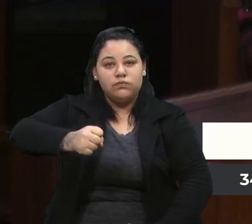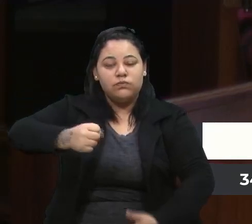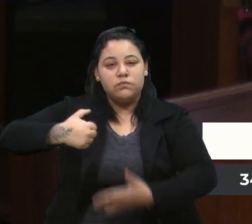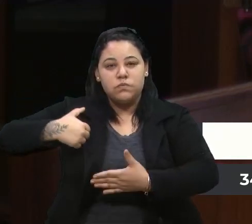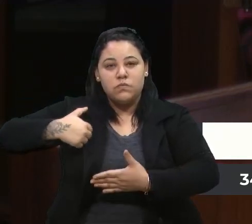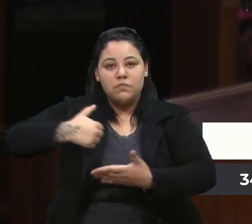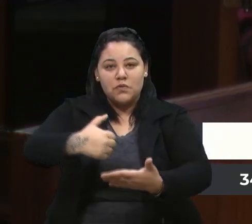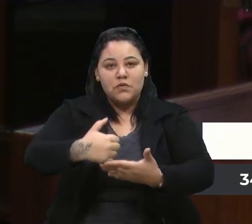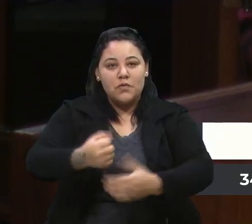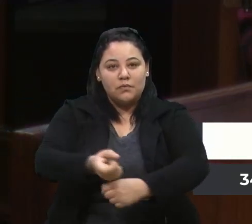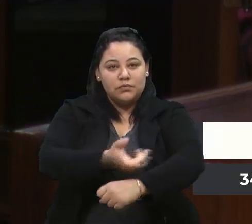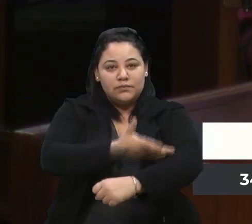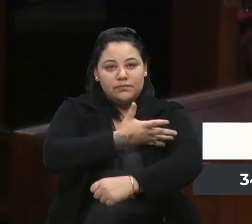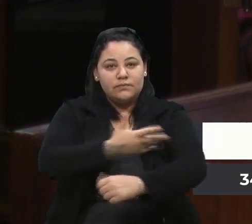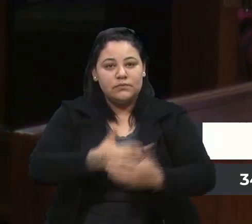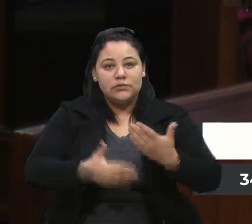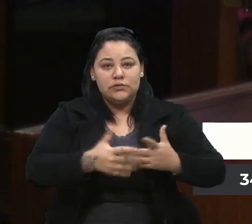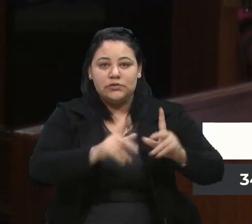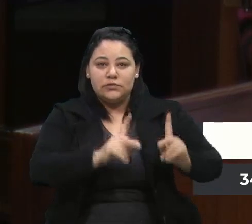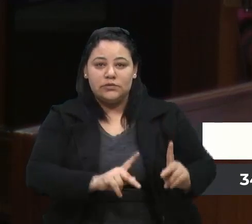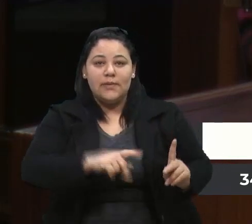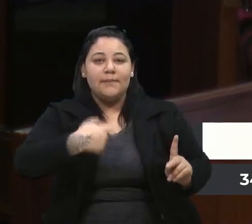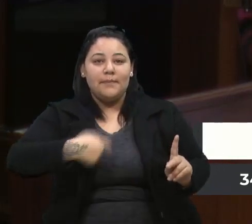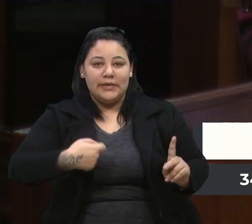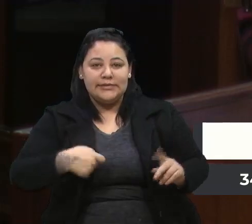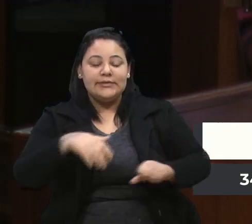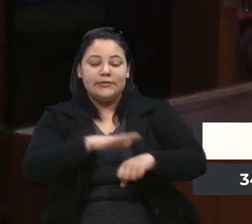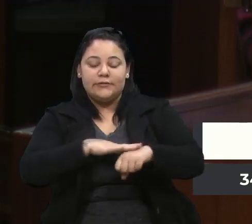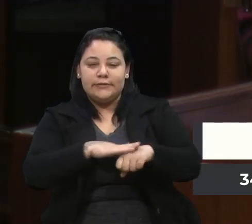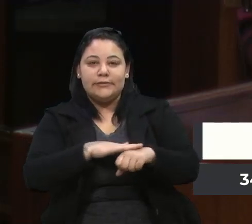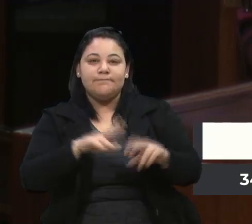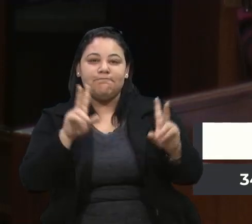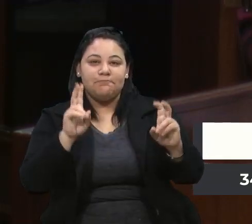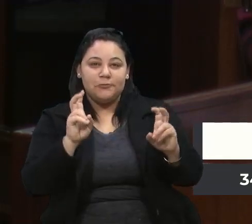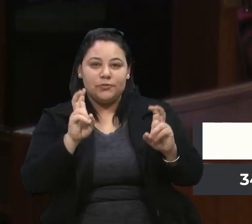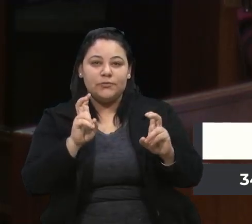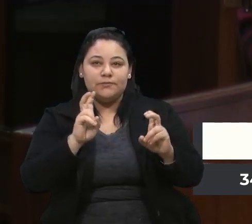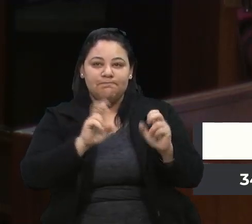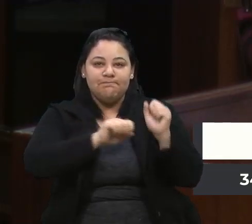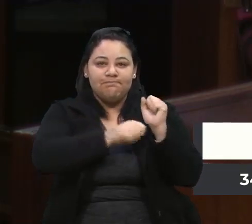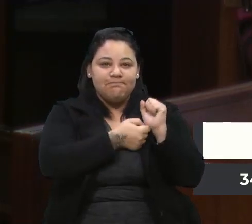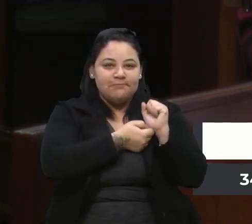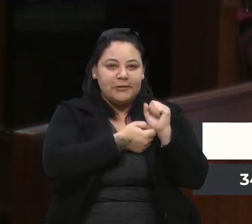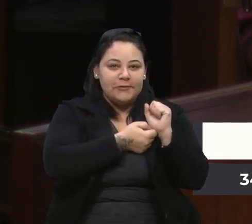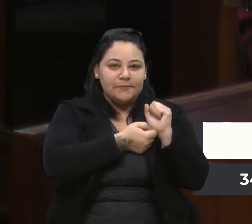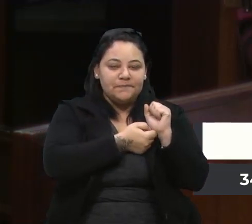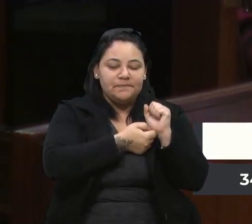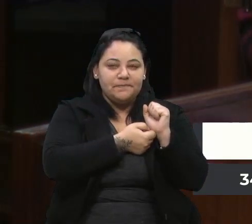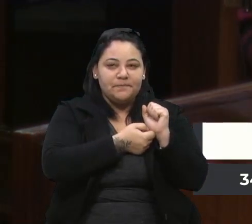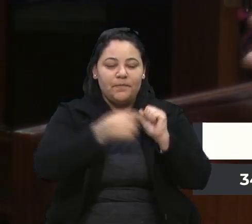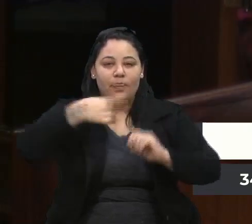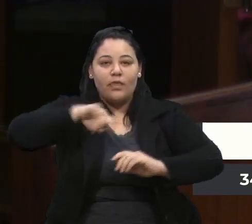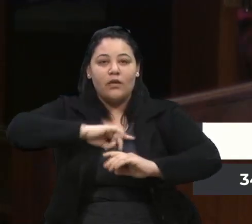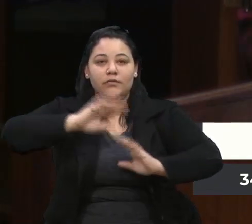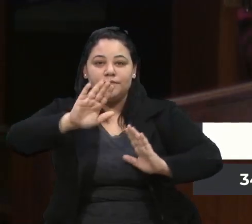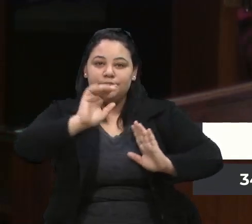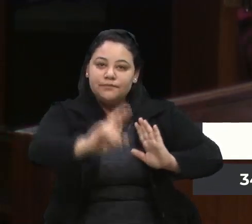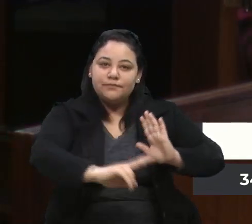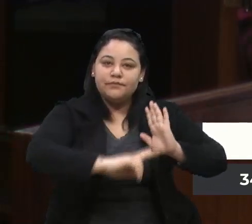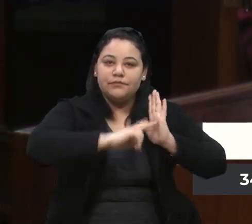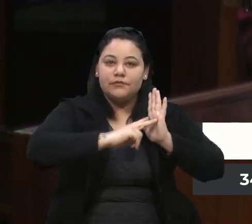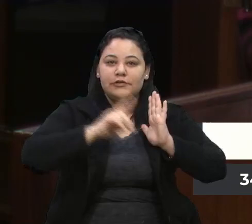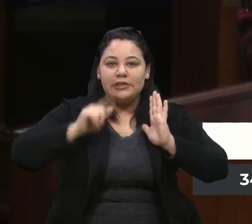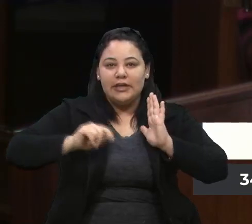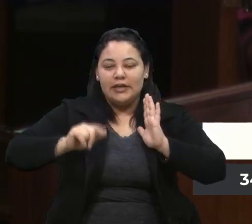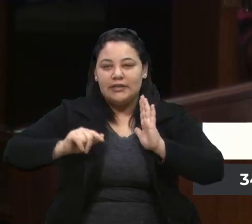emocional para todas as pessoas que querem e precisam conversar sob total sigilo. E aqui a gente chama muita atenção que aqui está a essência do trabalho